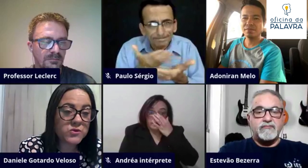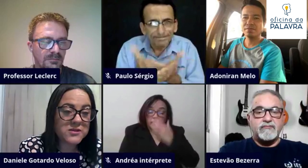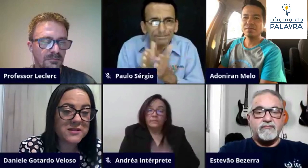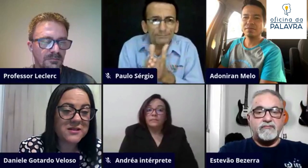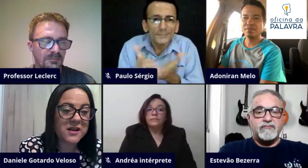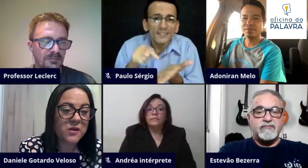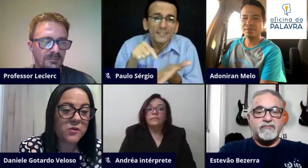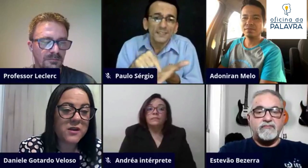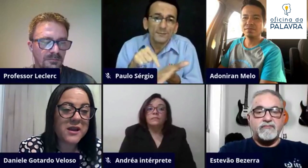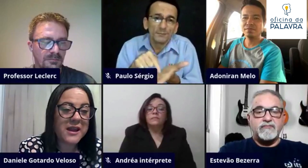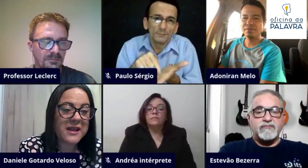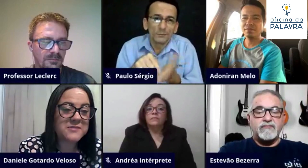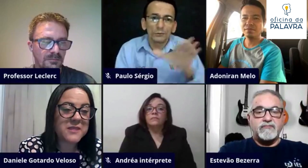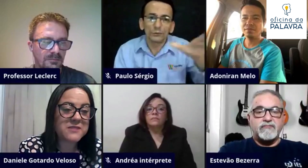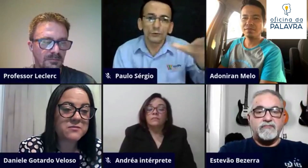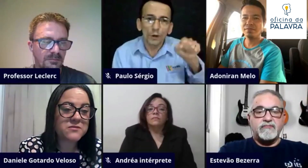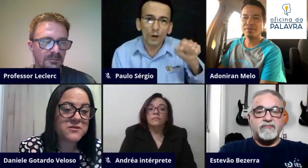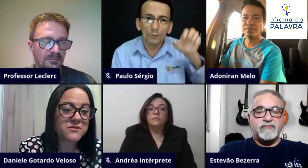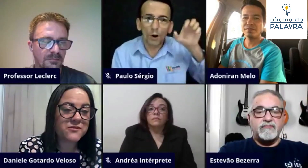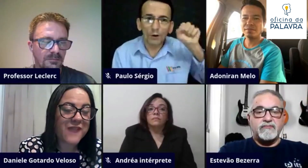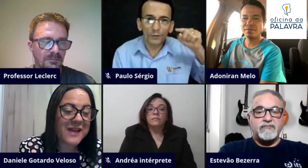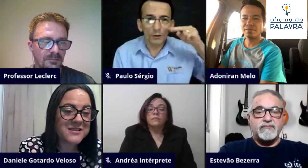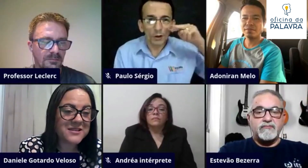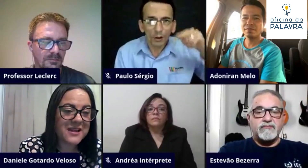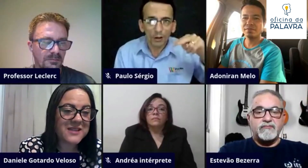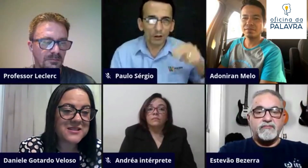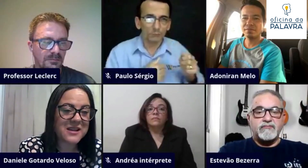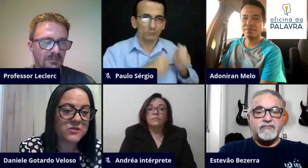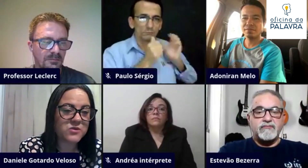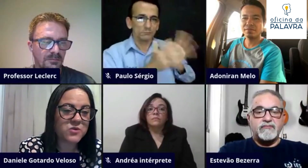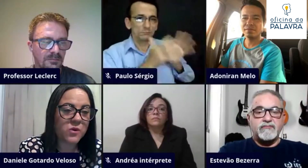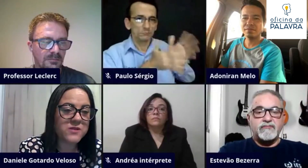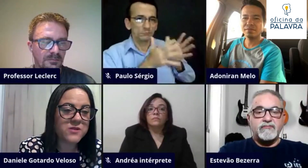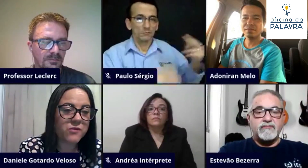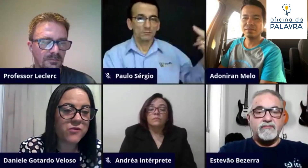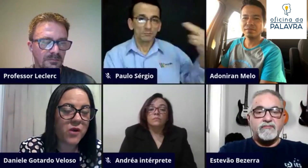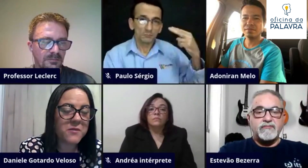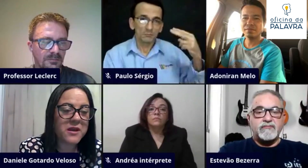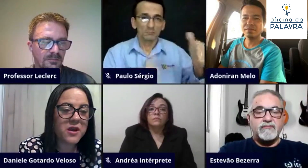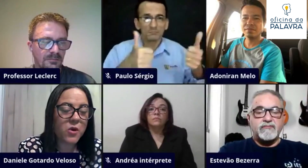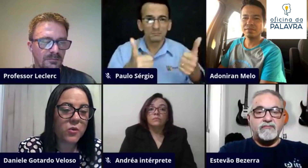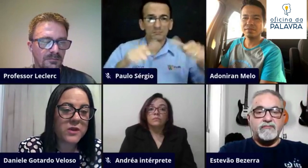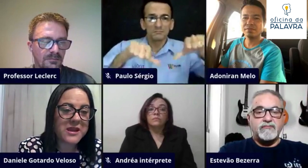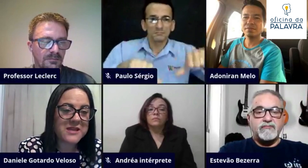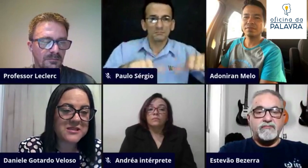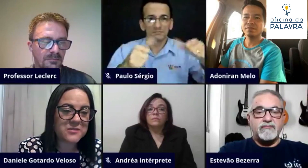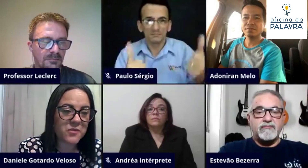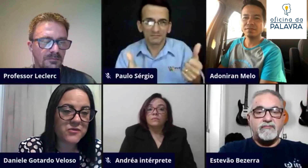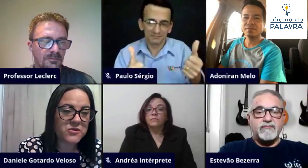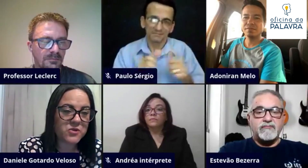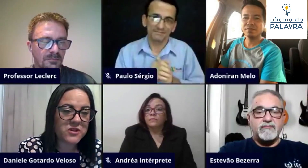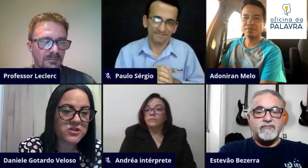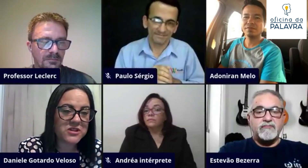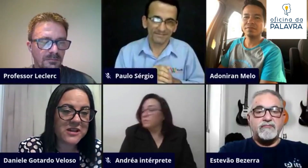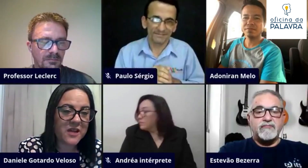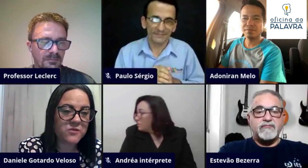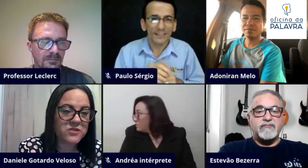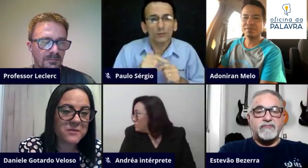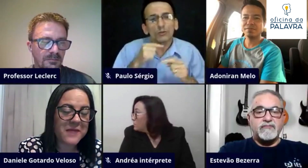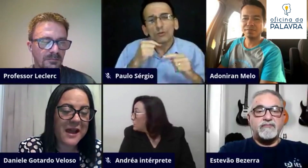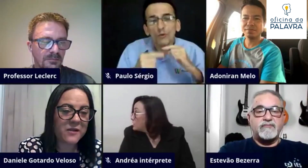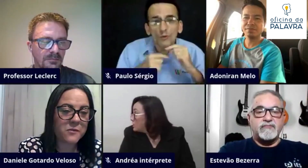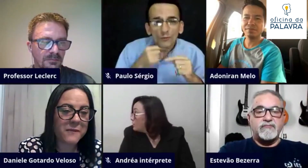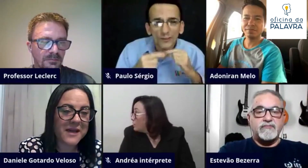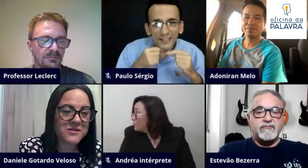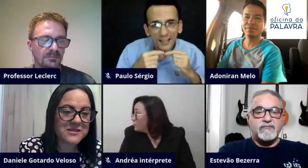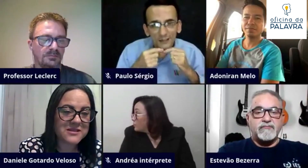Os surdos, então, eles mesmos fazem, né, essas traduções conforme o que esses professores de grego,